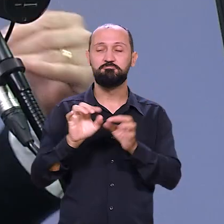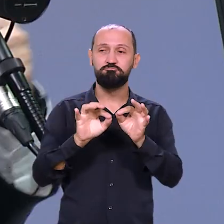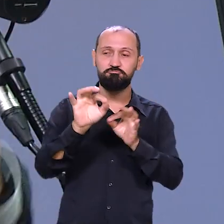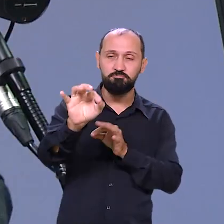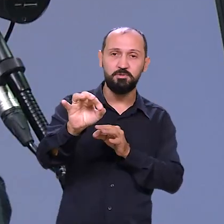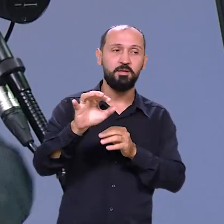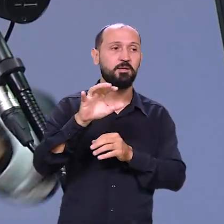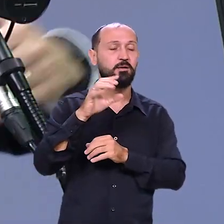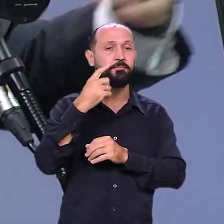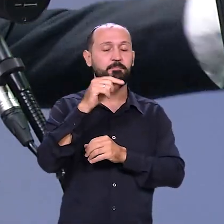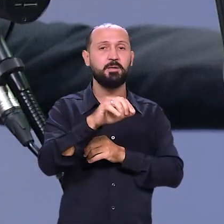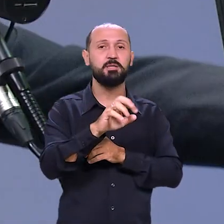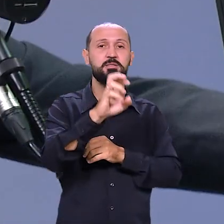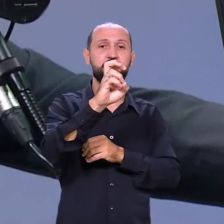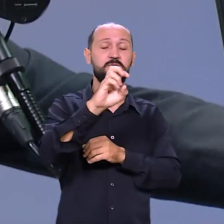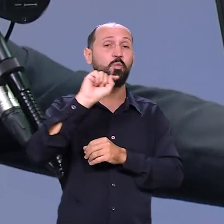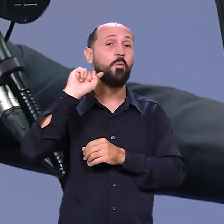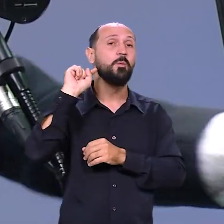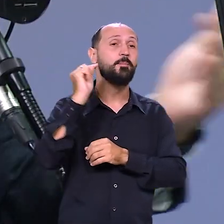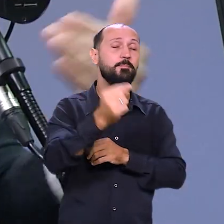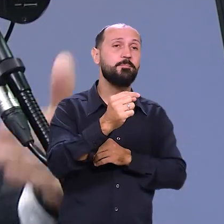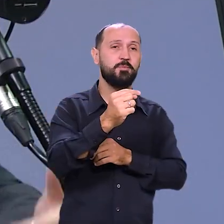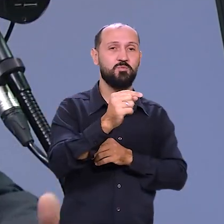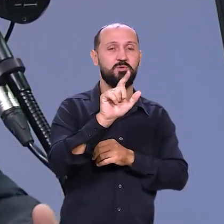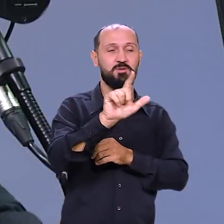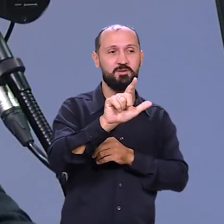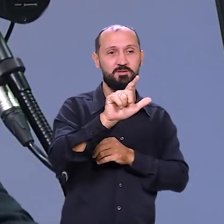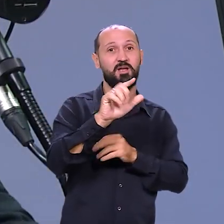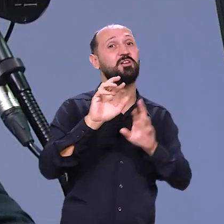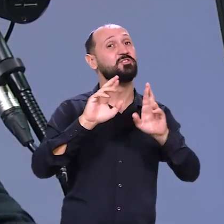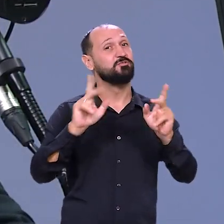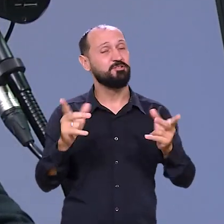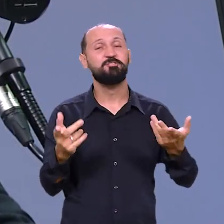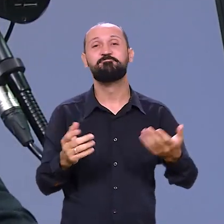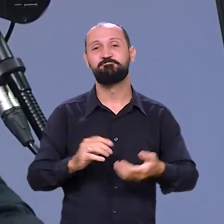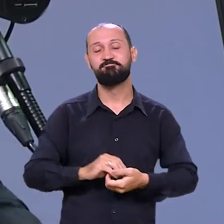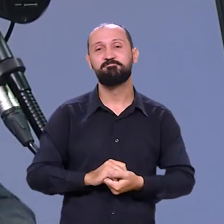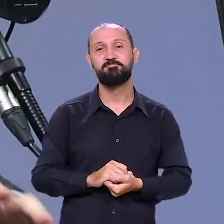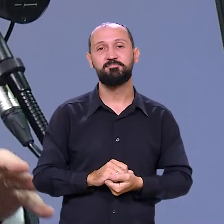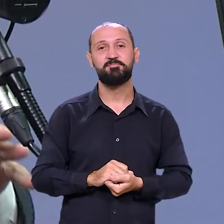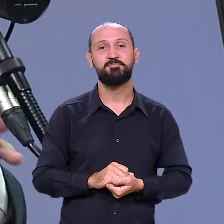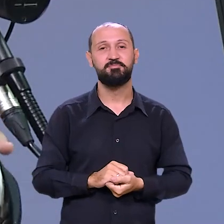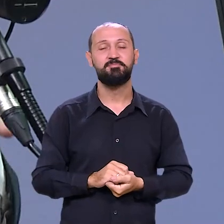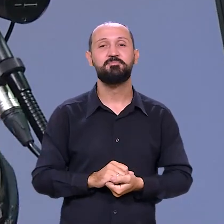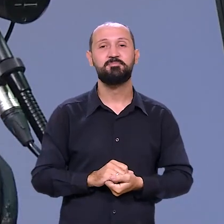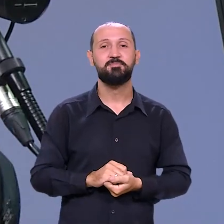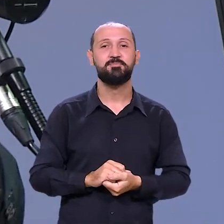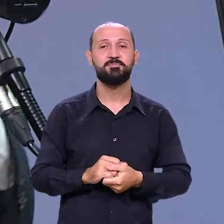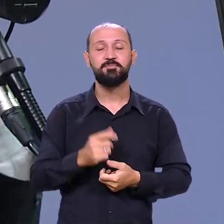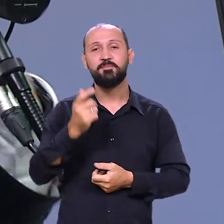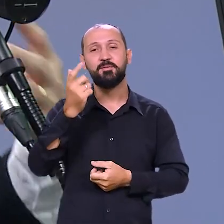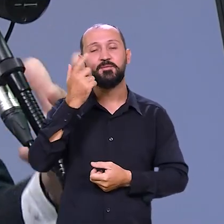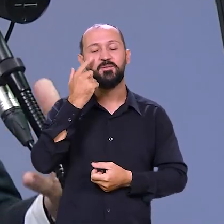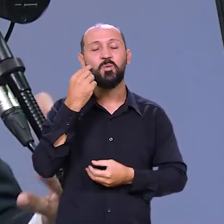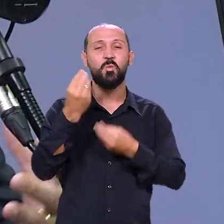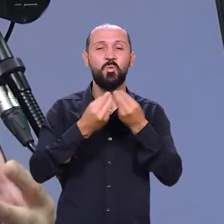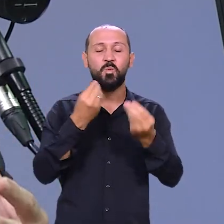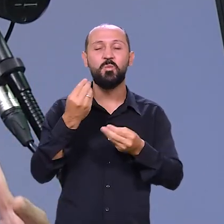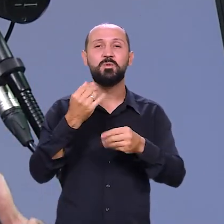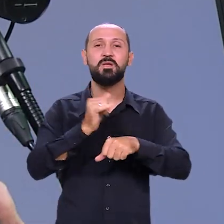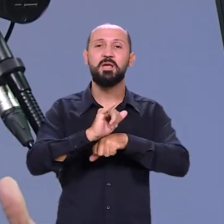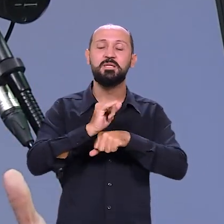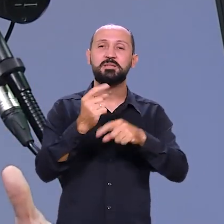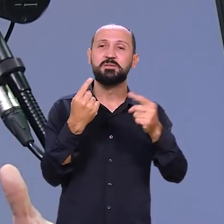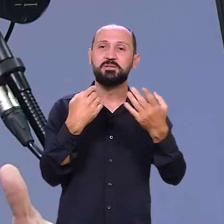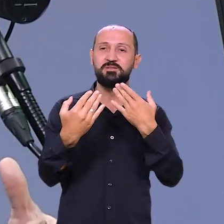coisa, ele ir buscar 5.000 litros de leite é outra situação. Então, veja bem a complexidade